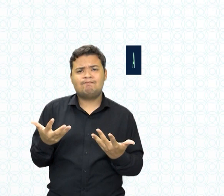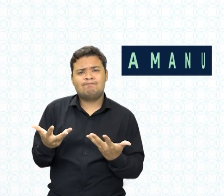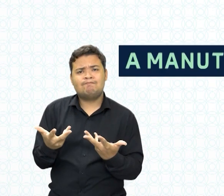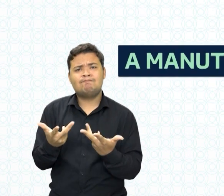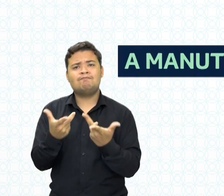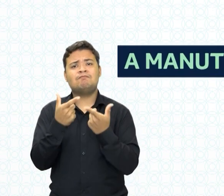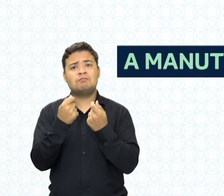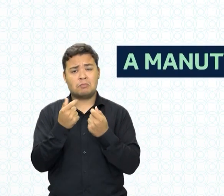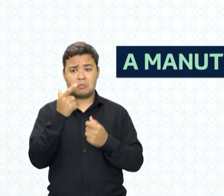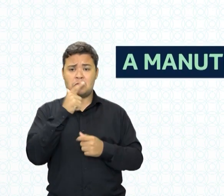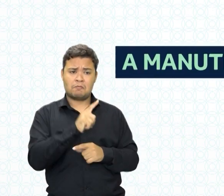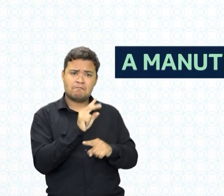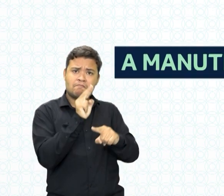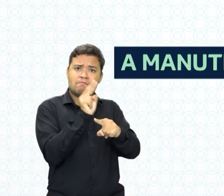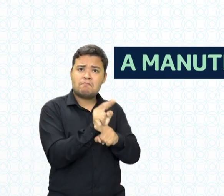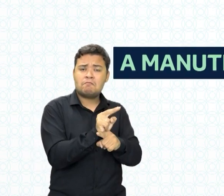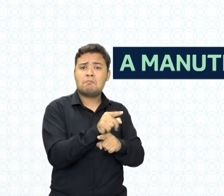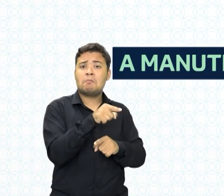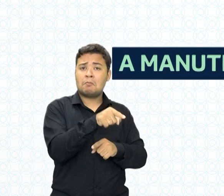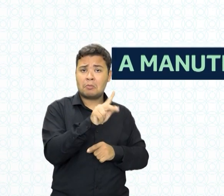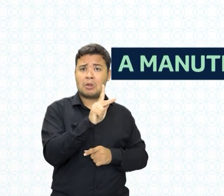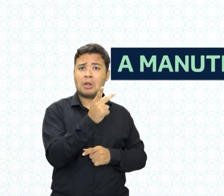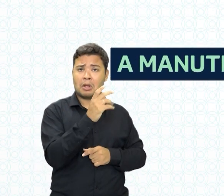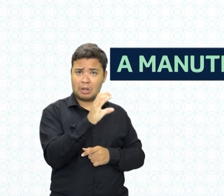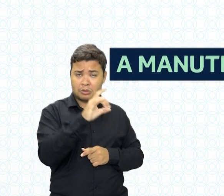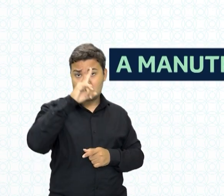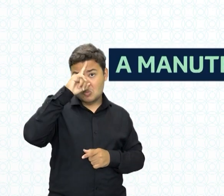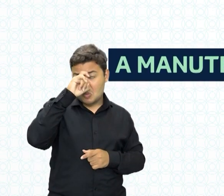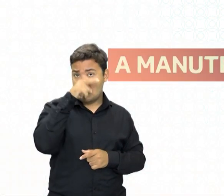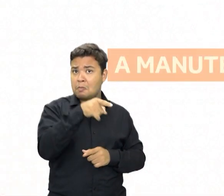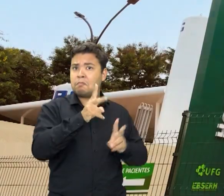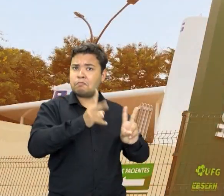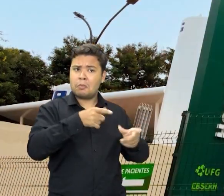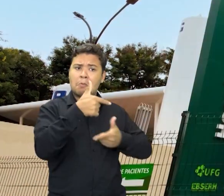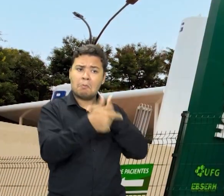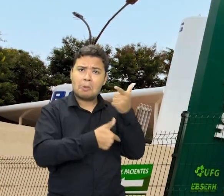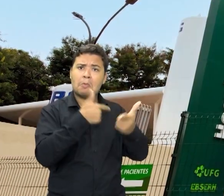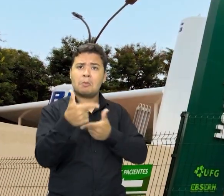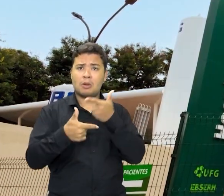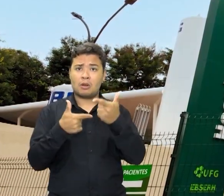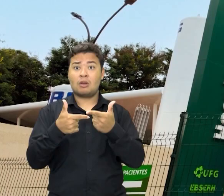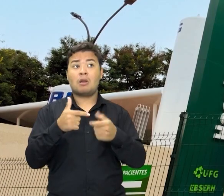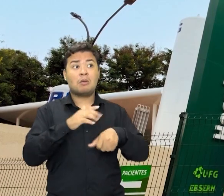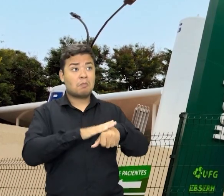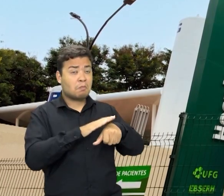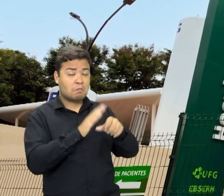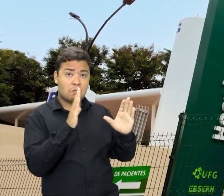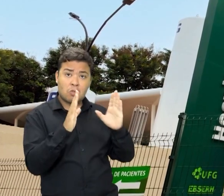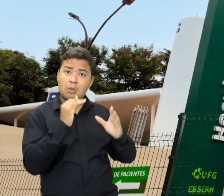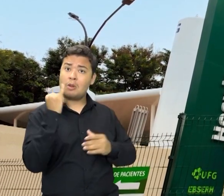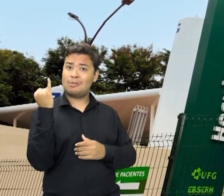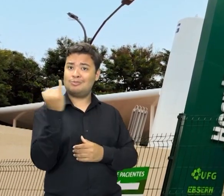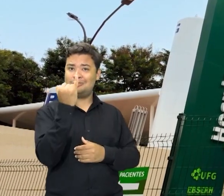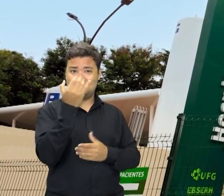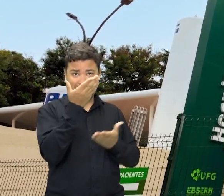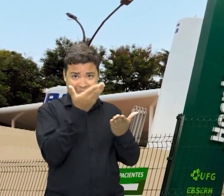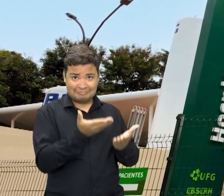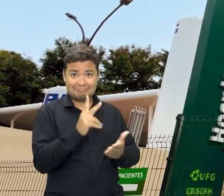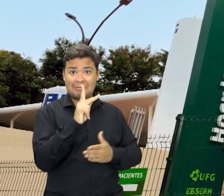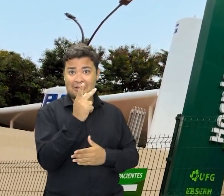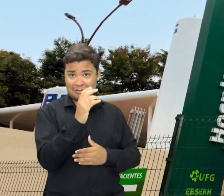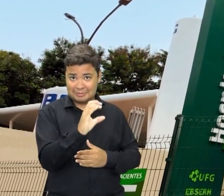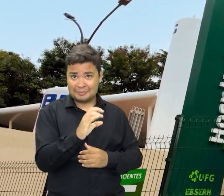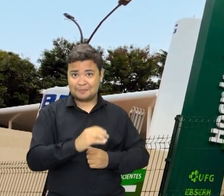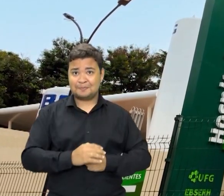que garantiu a manutenção e prestação de serviços no Hospital das Clínicas em momentos importantes da história do